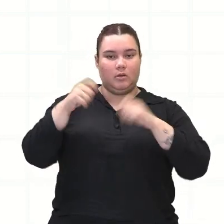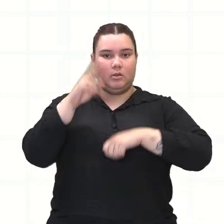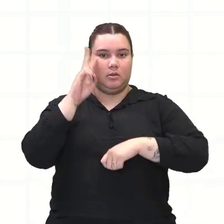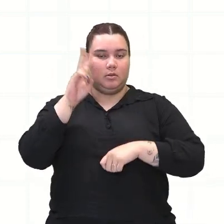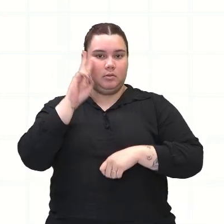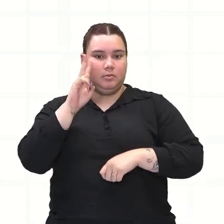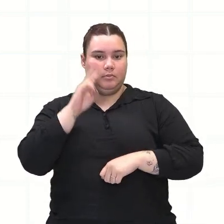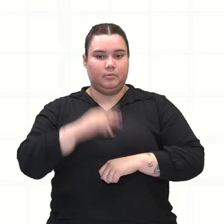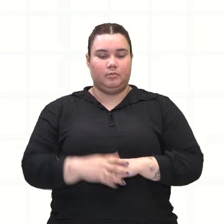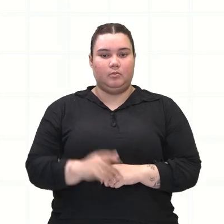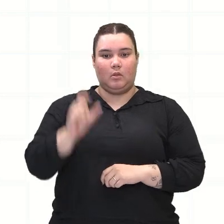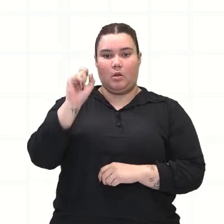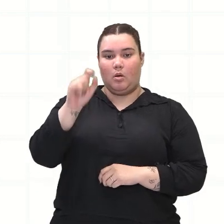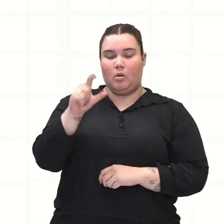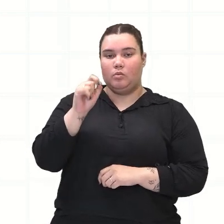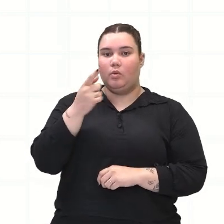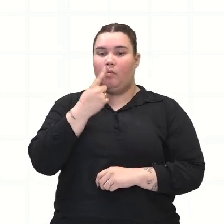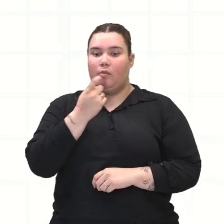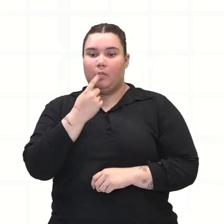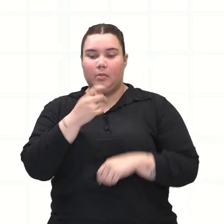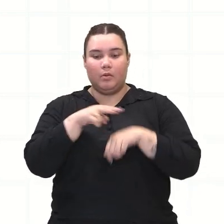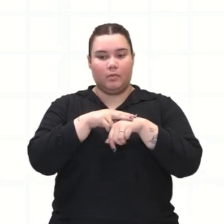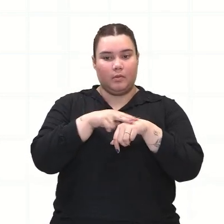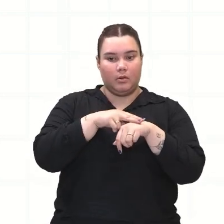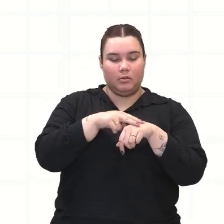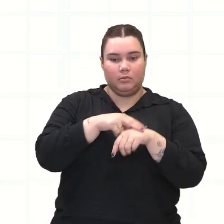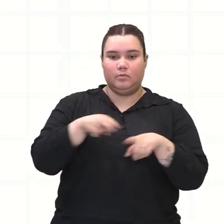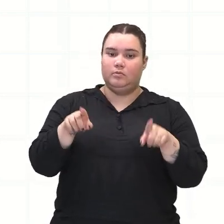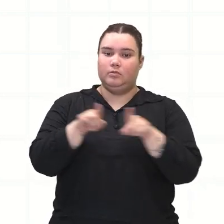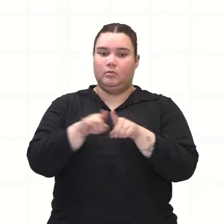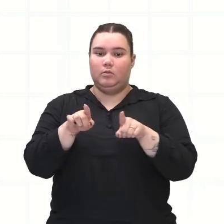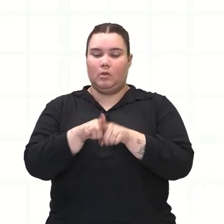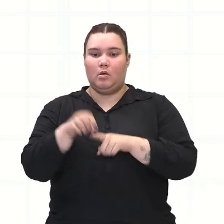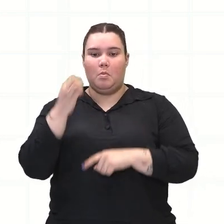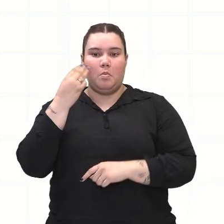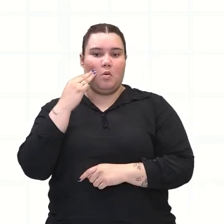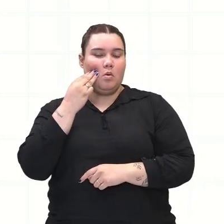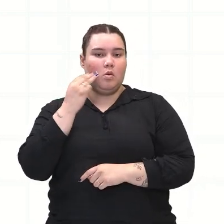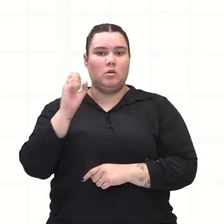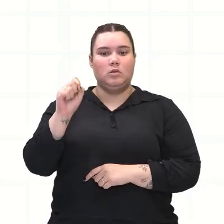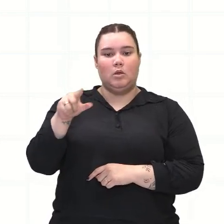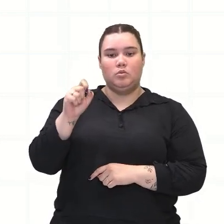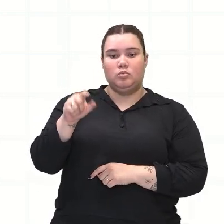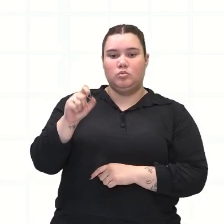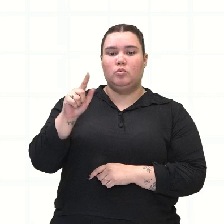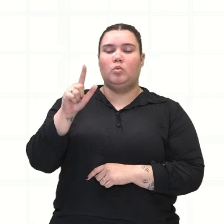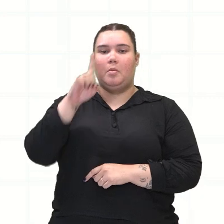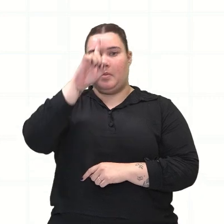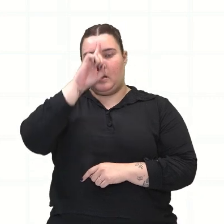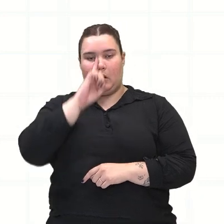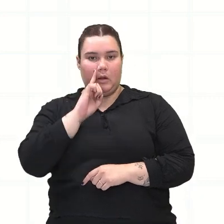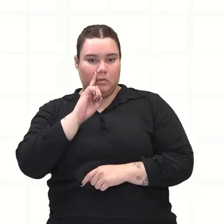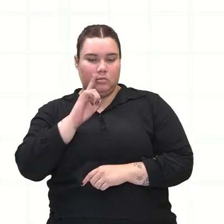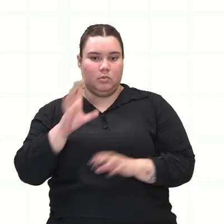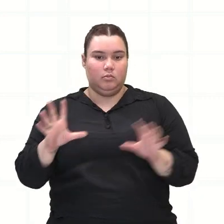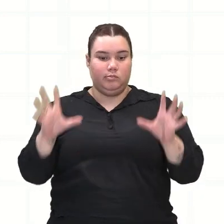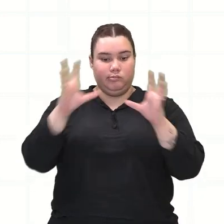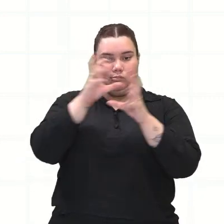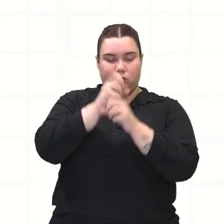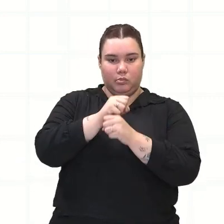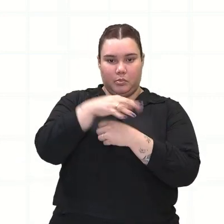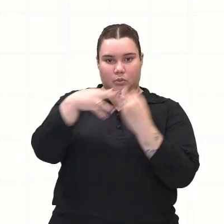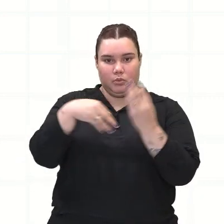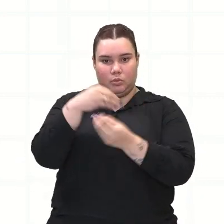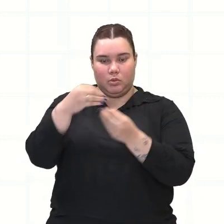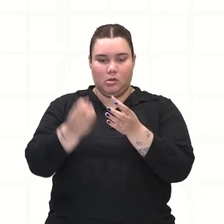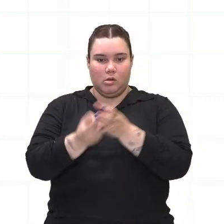Você tem o azul, vermelho, verde e tem a magenta, cianito e o amarelo. A soma de tudo isso é